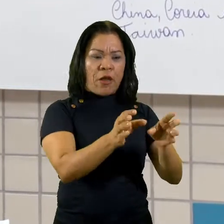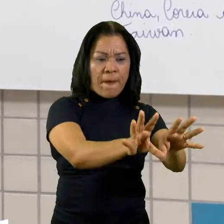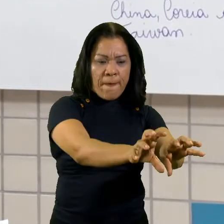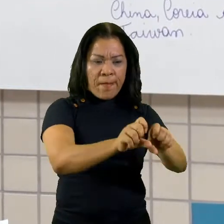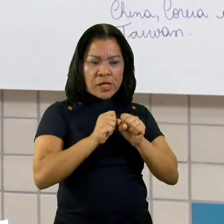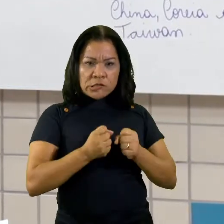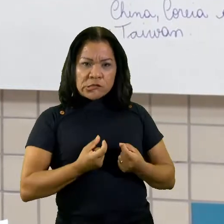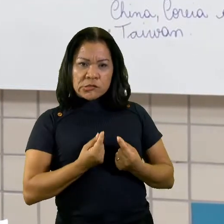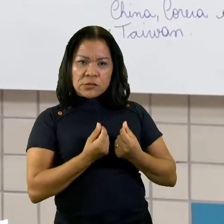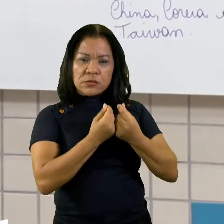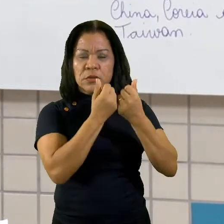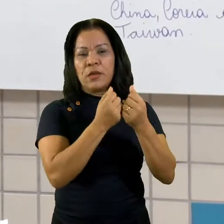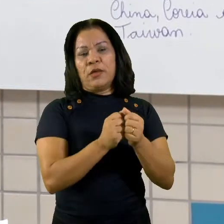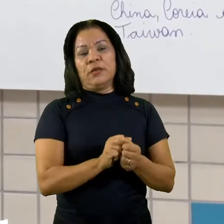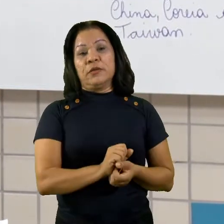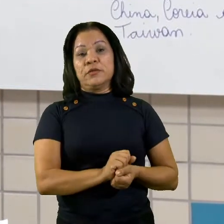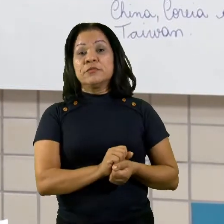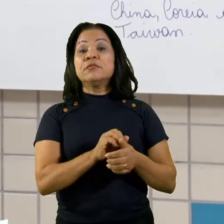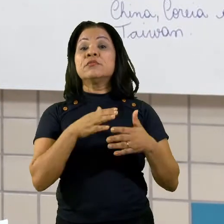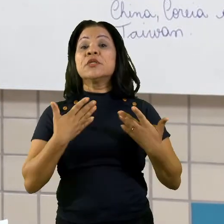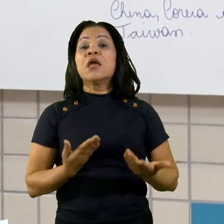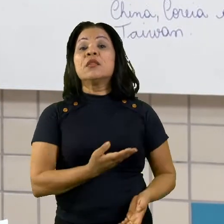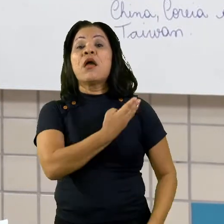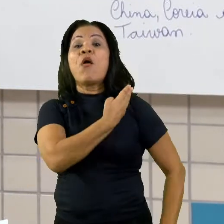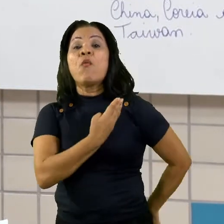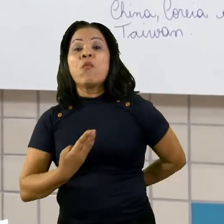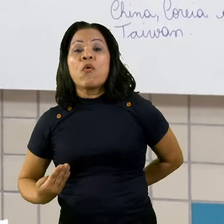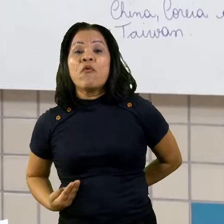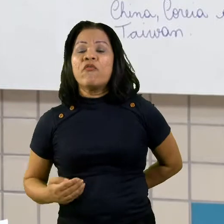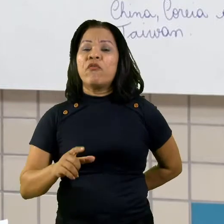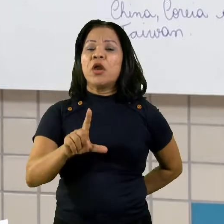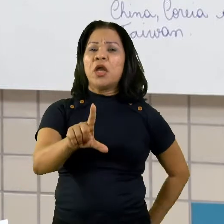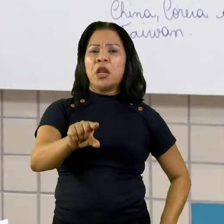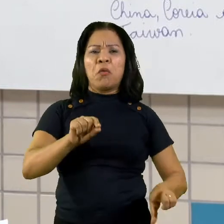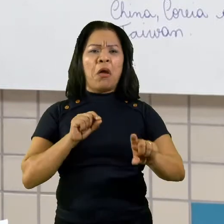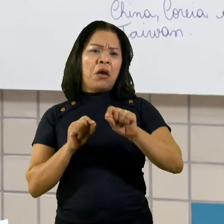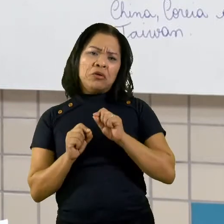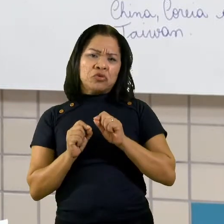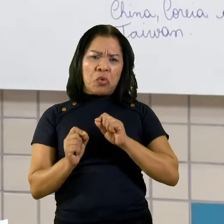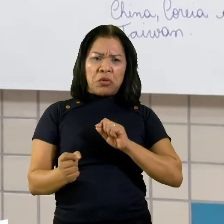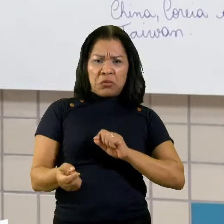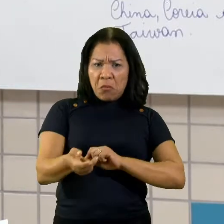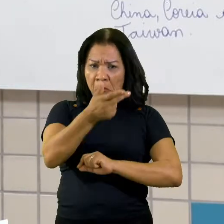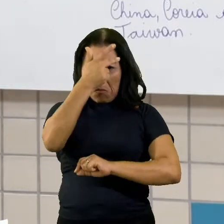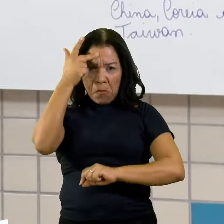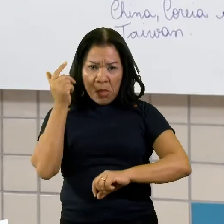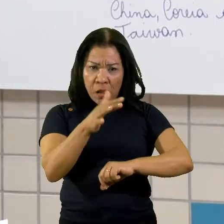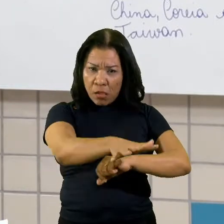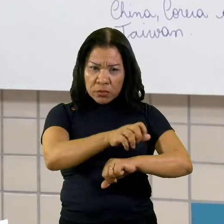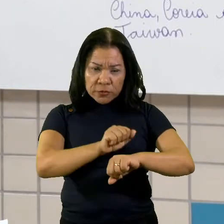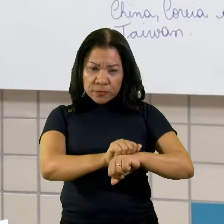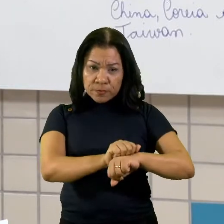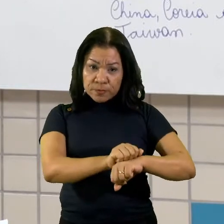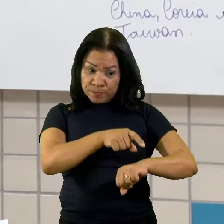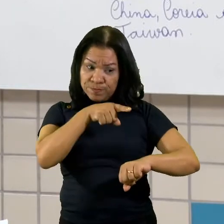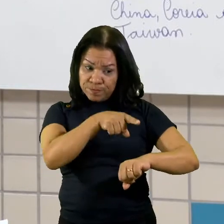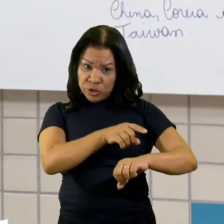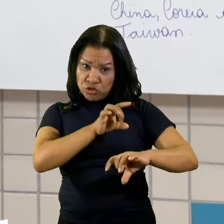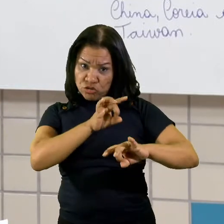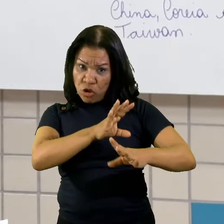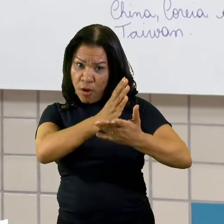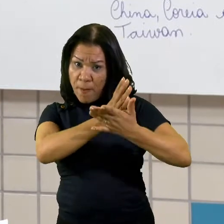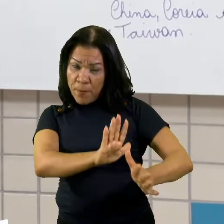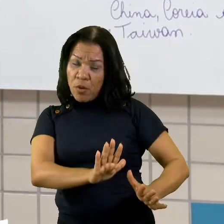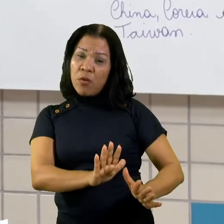sobre o governo era escolhido por esses colonizadores. Essa colonização ela só acabou,